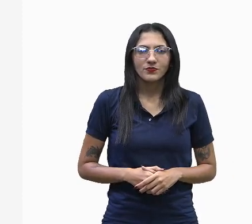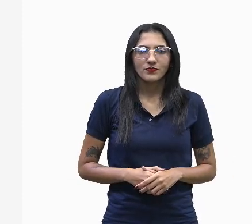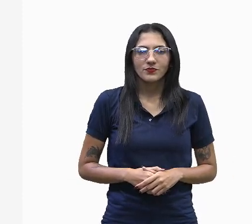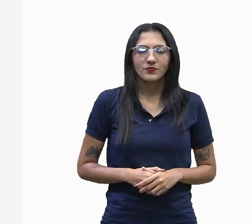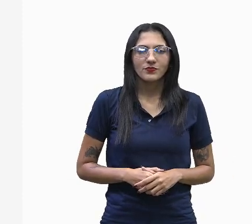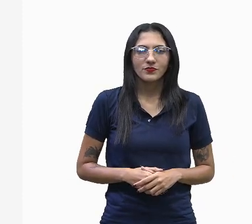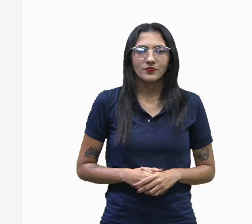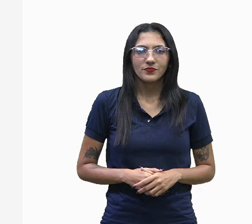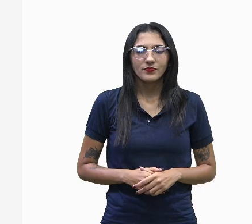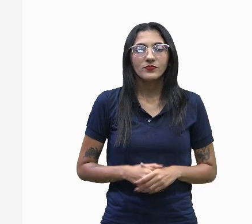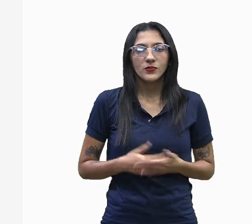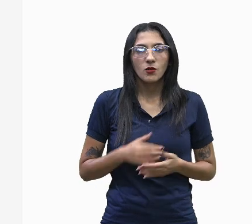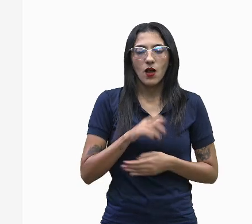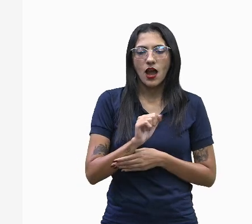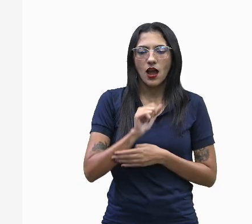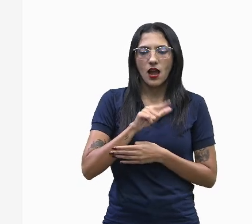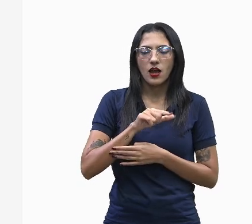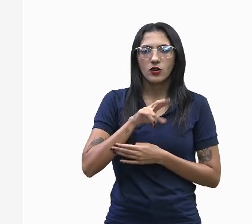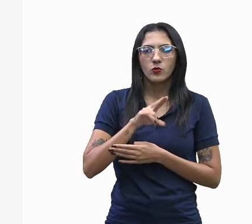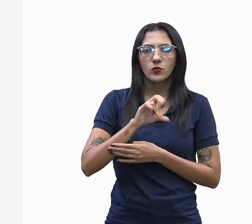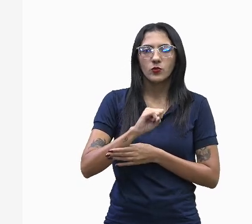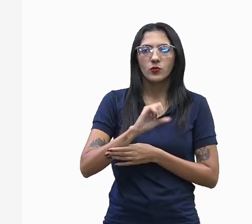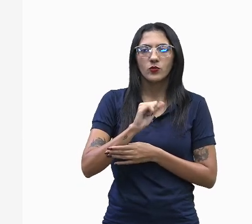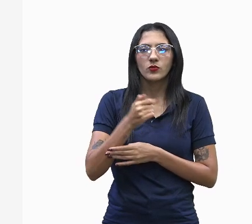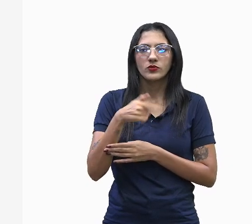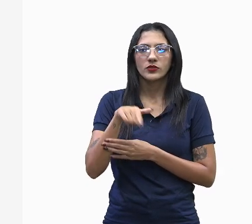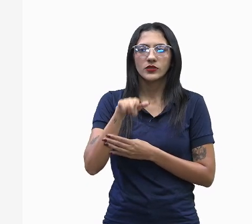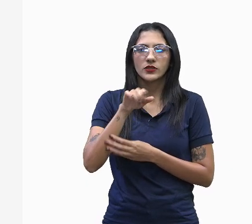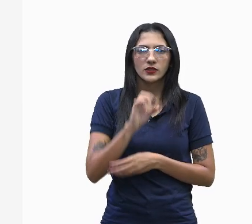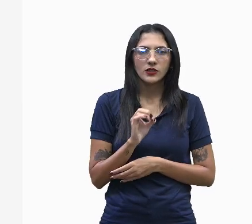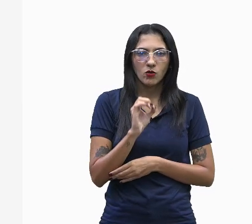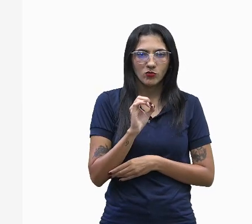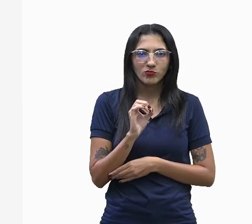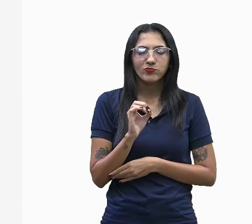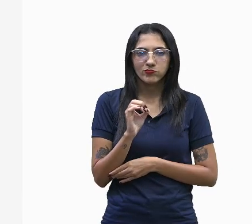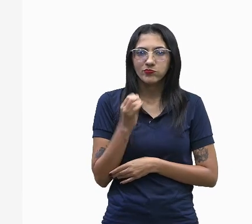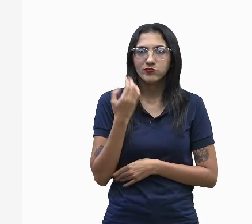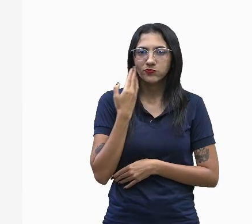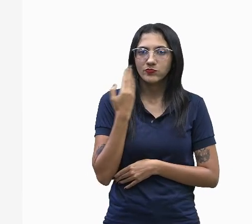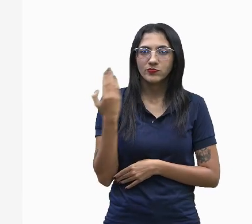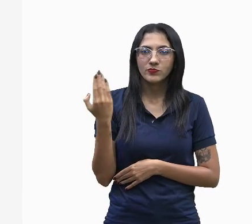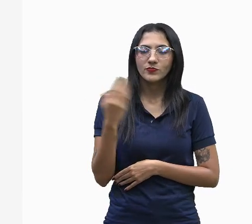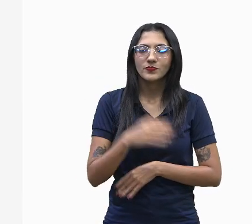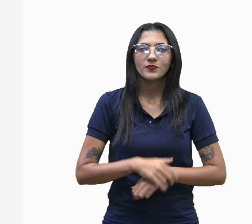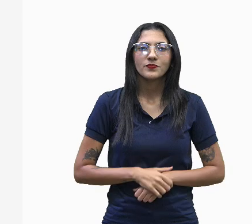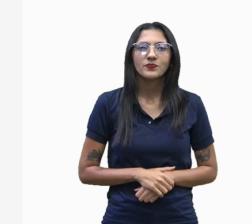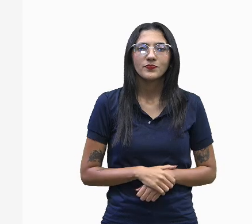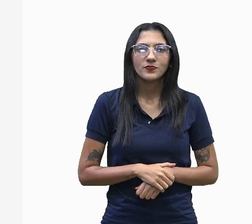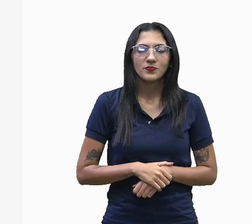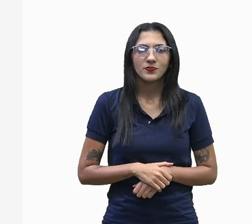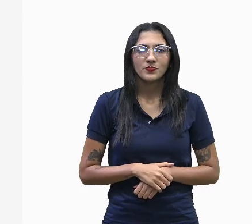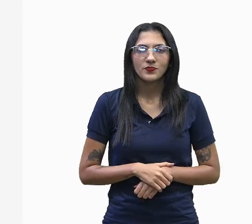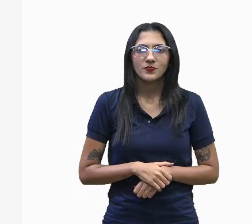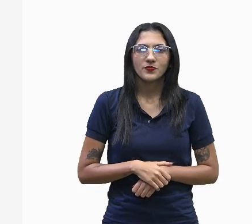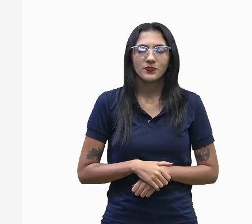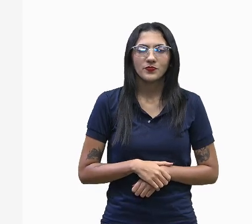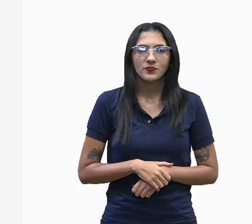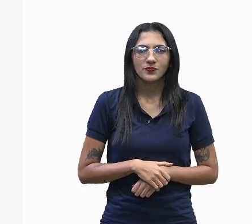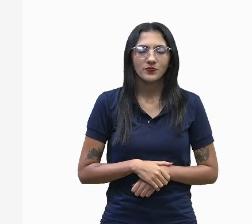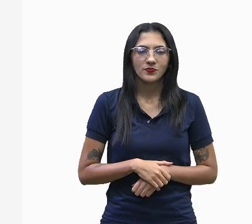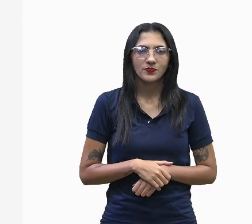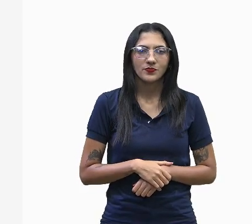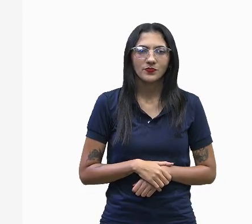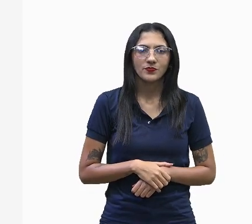ver o conceito, né, da alusão, que é a nossa primeira intertextualidade aí, certinho? E